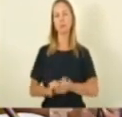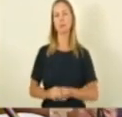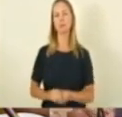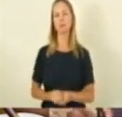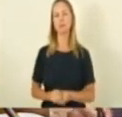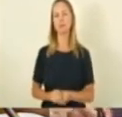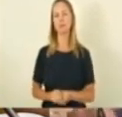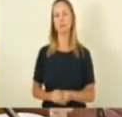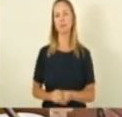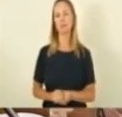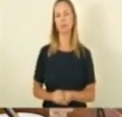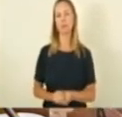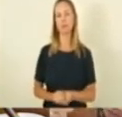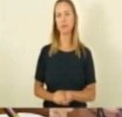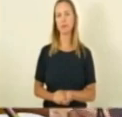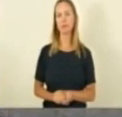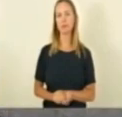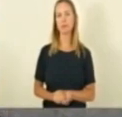Finanças.